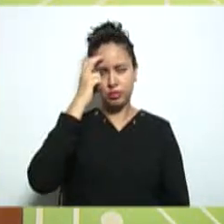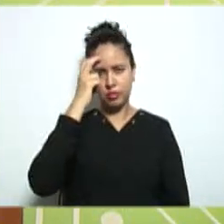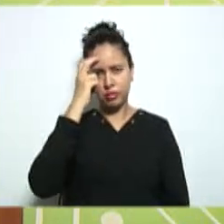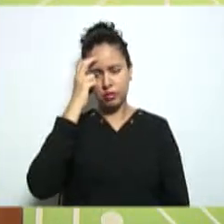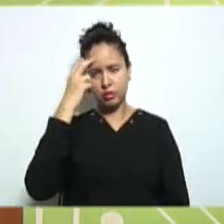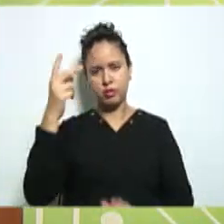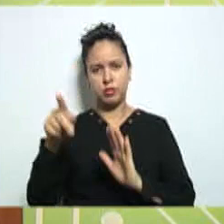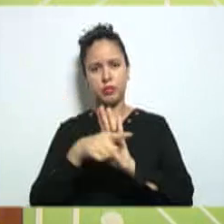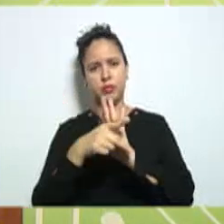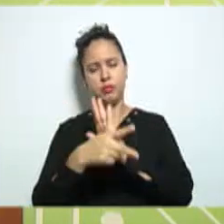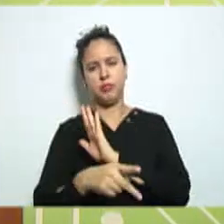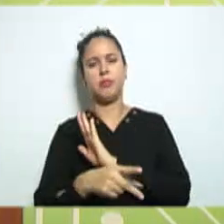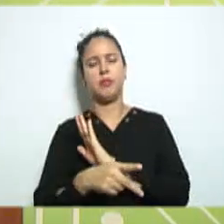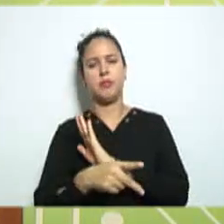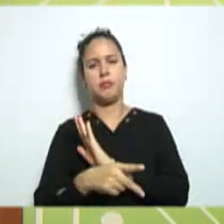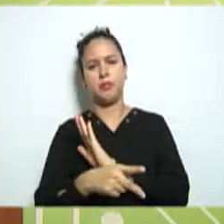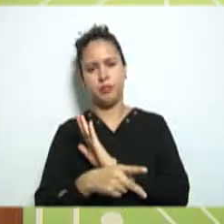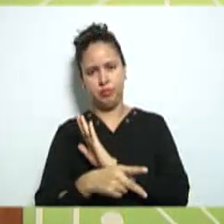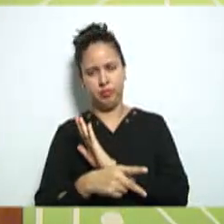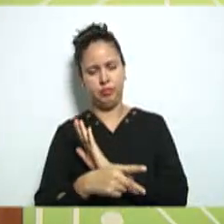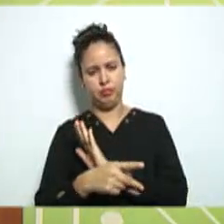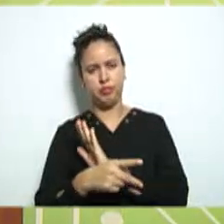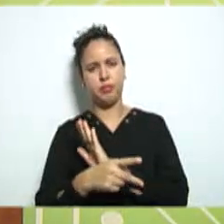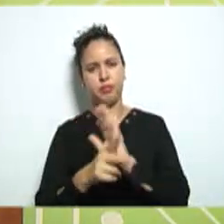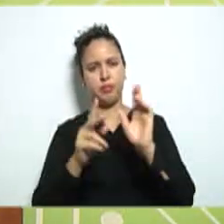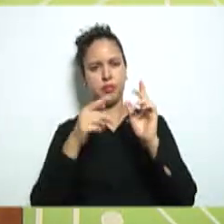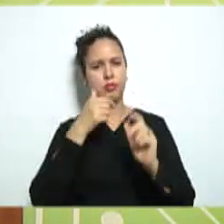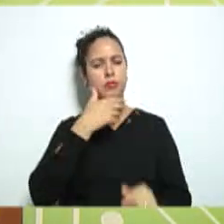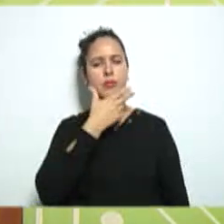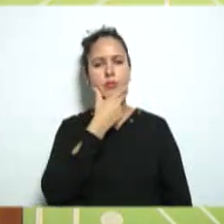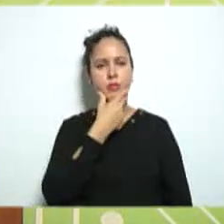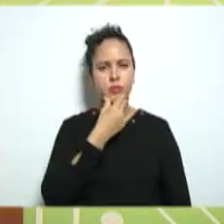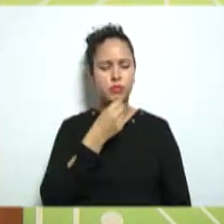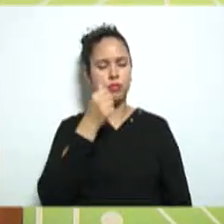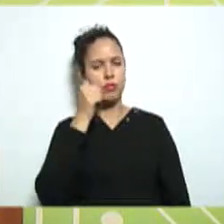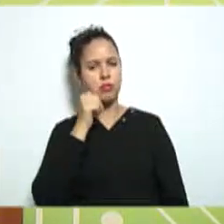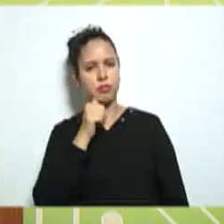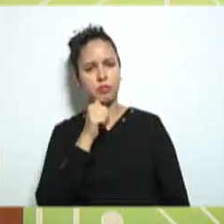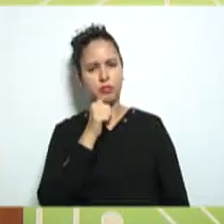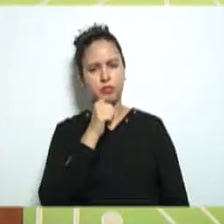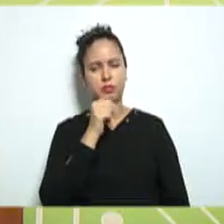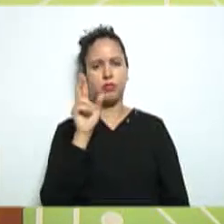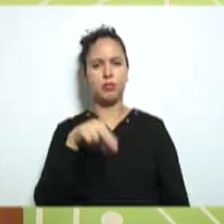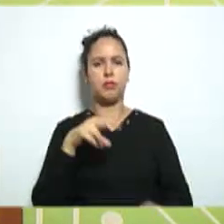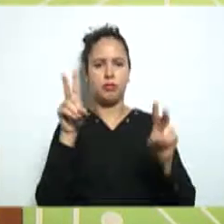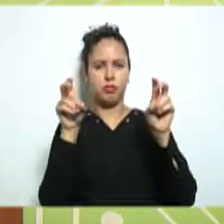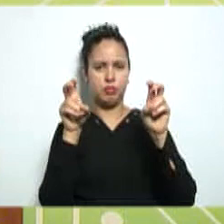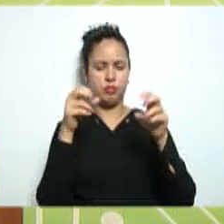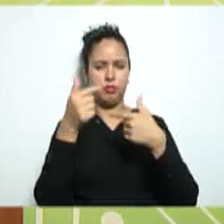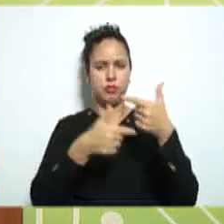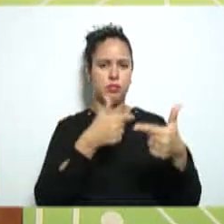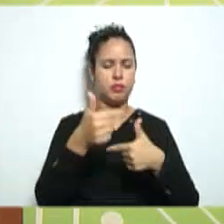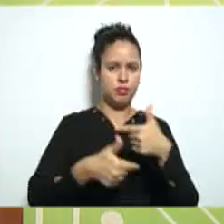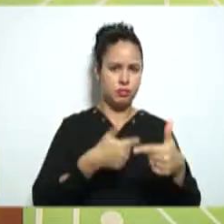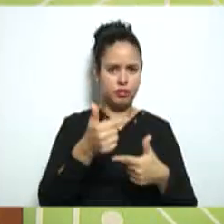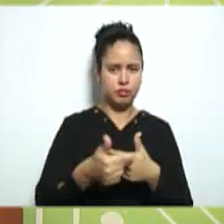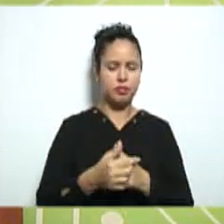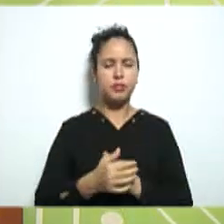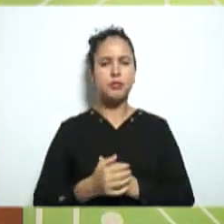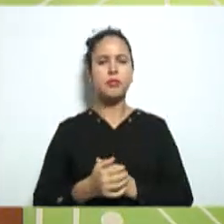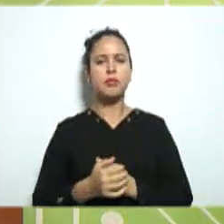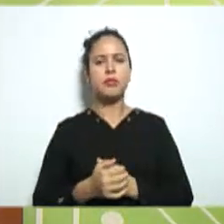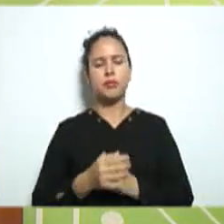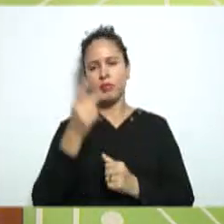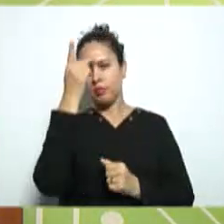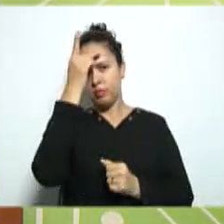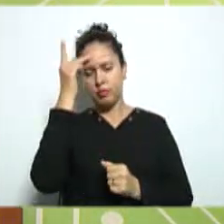do homem é o que a gente chama de trabalho, né? E ao mesmo tempo que o homem realiza esse trabalho